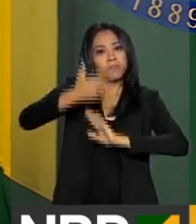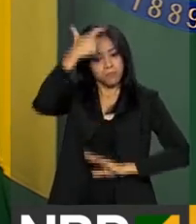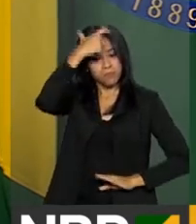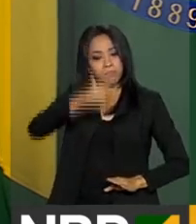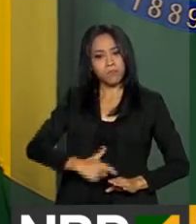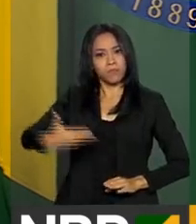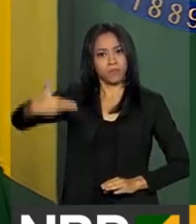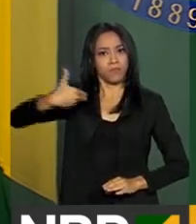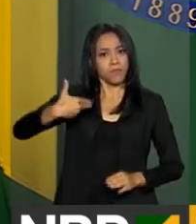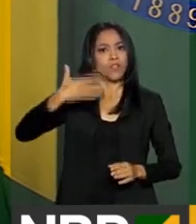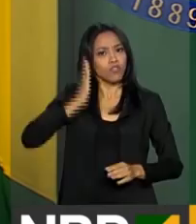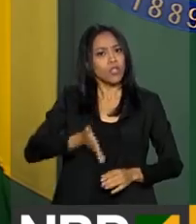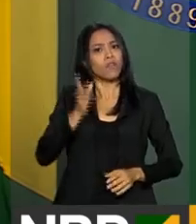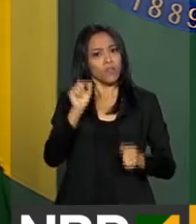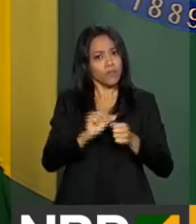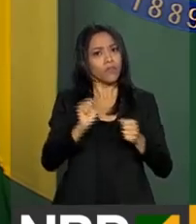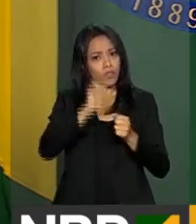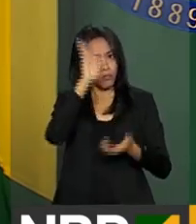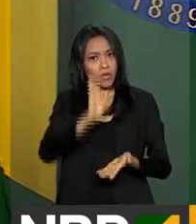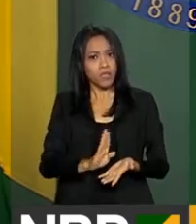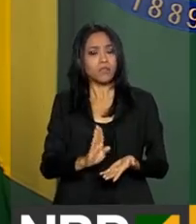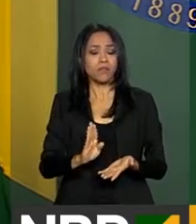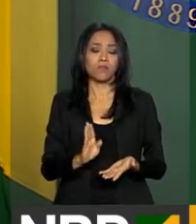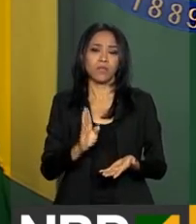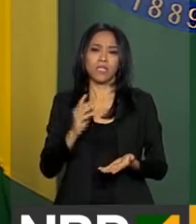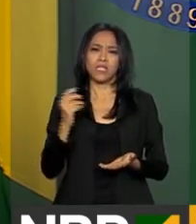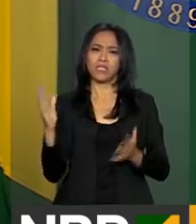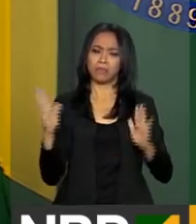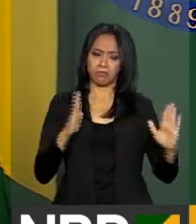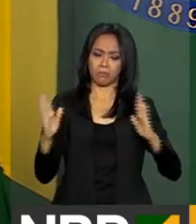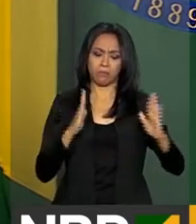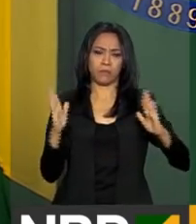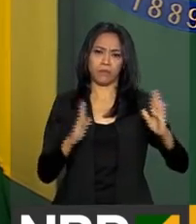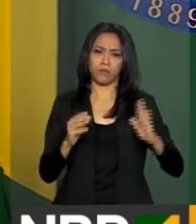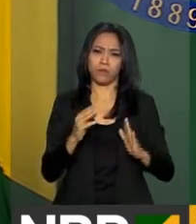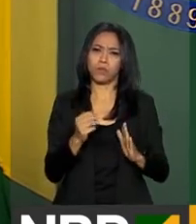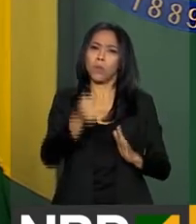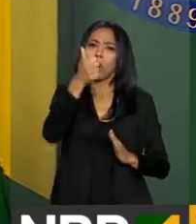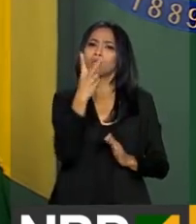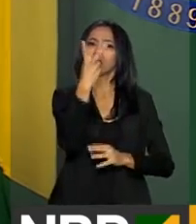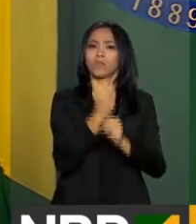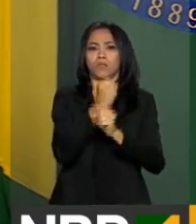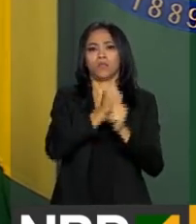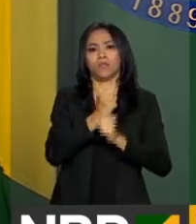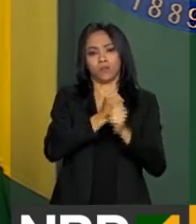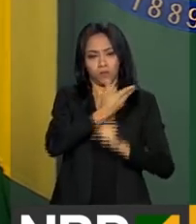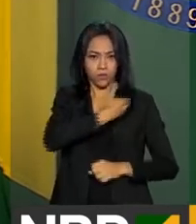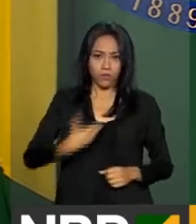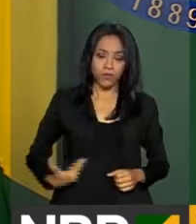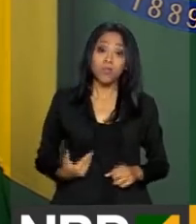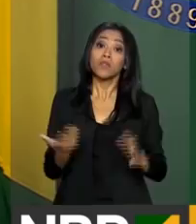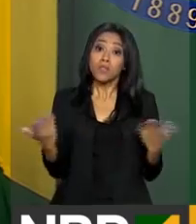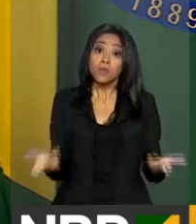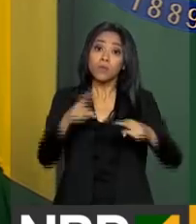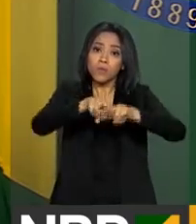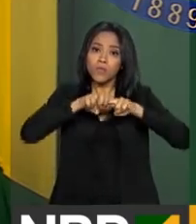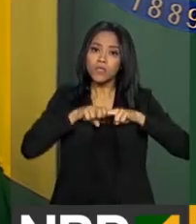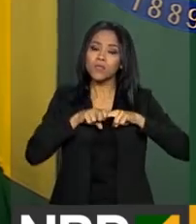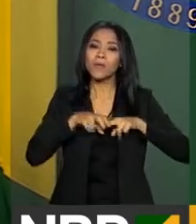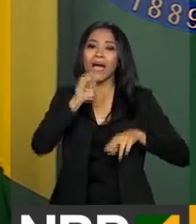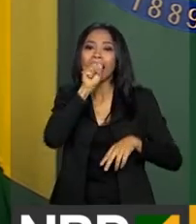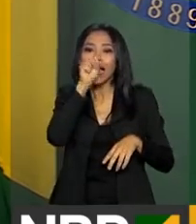pelo que foi feito no brasil nestes quase dois anos de governo portanto a